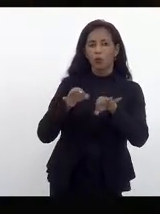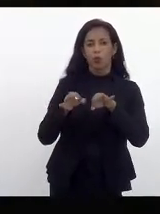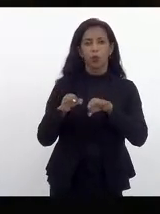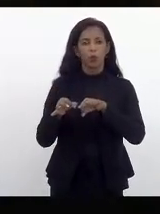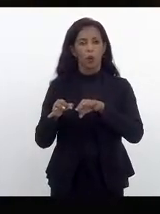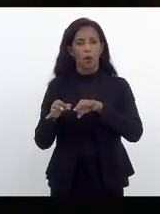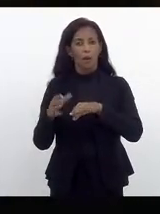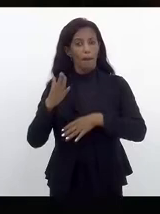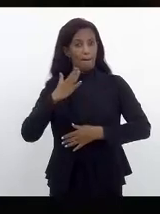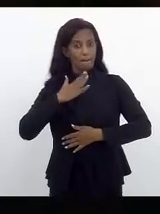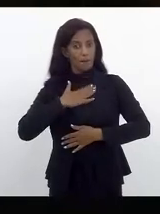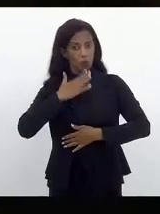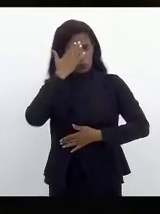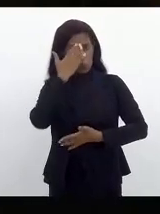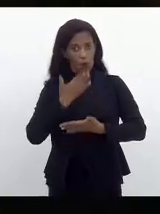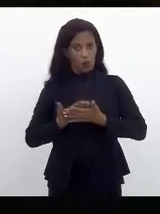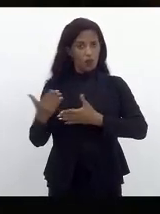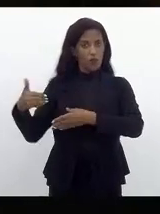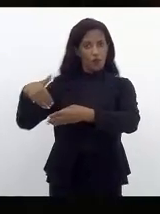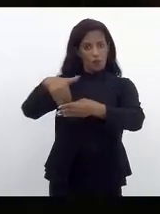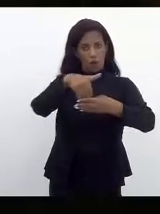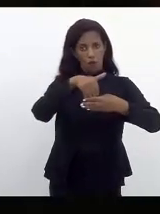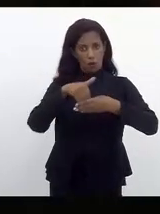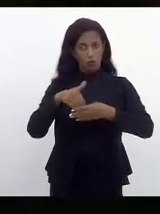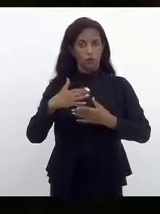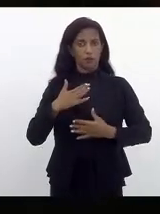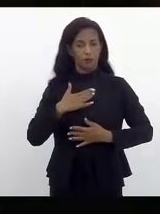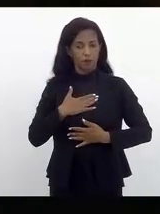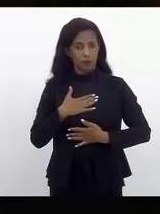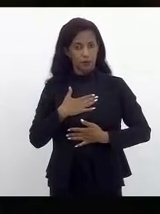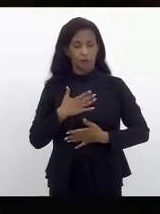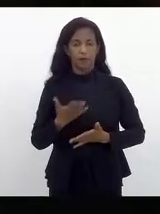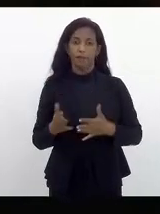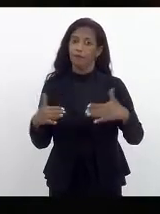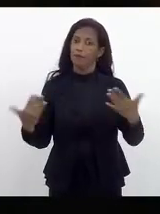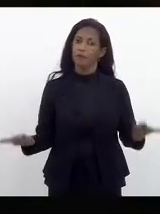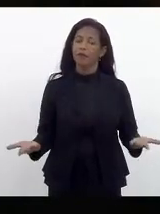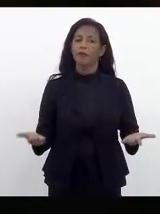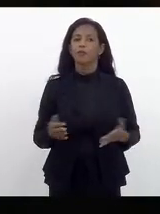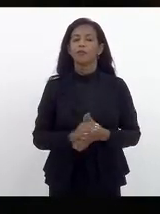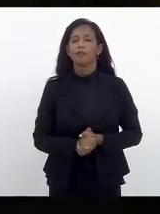os meus eleitores, para toda a população fluminense. Afinal, eu tive